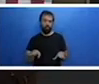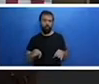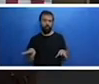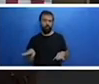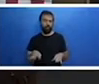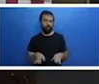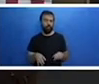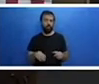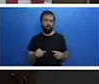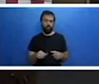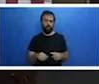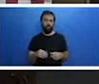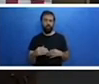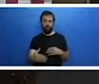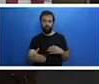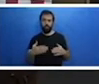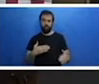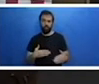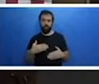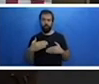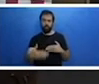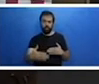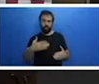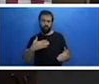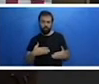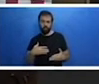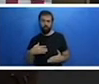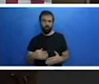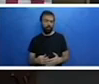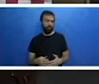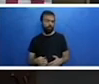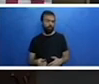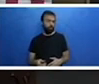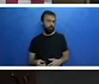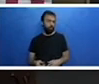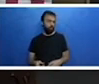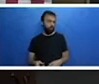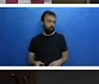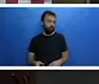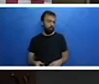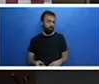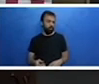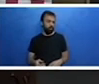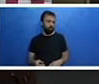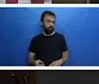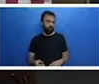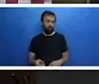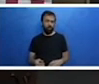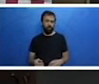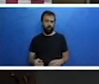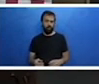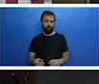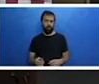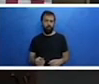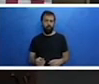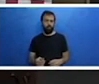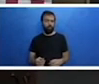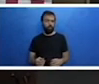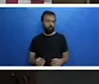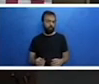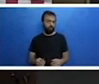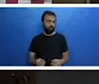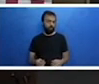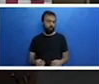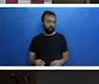realizados alternadamente na diagonal e uma casa para frente, ou seja, no sentido do campo do seu adversário.